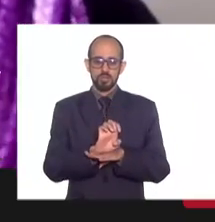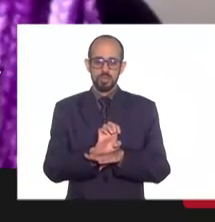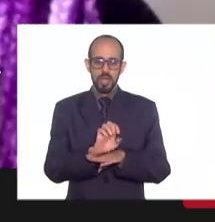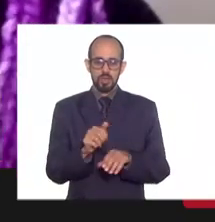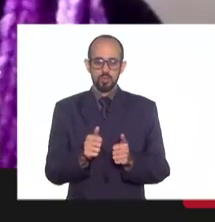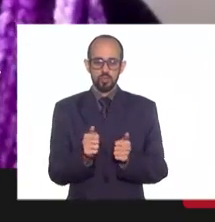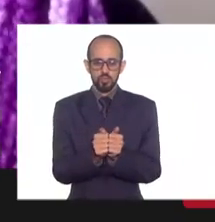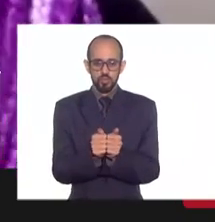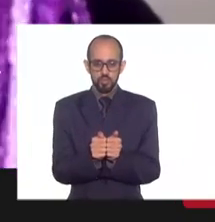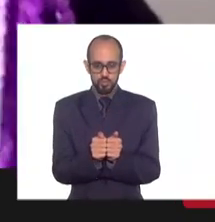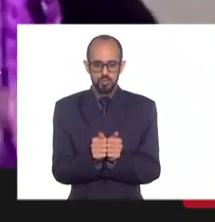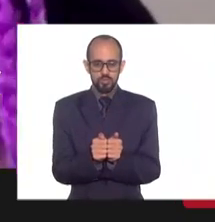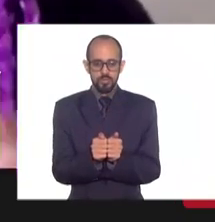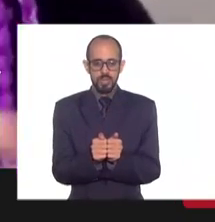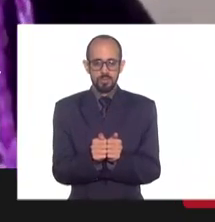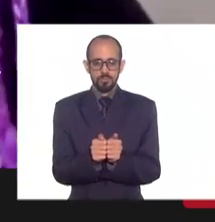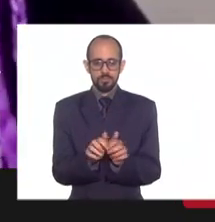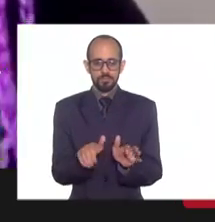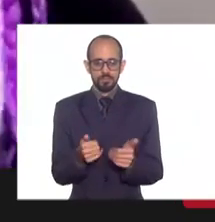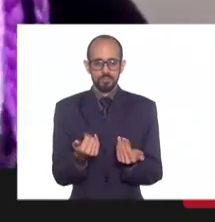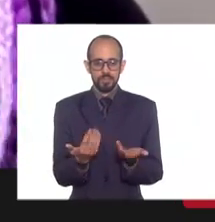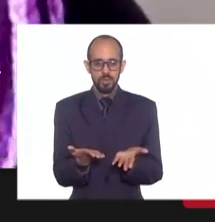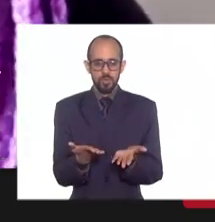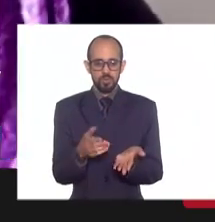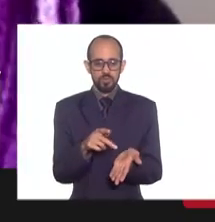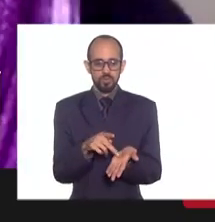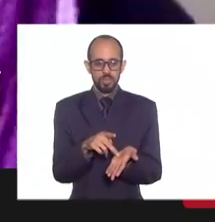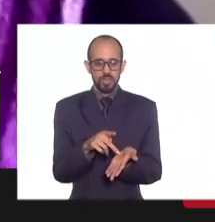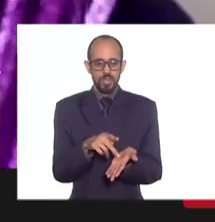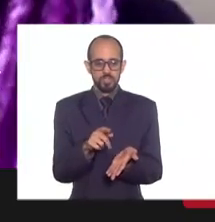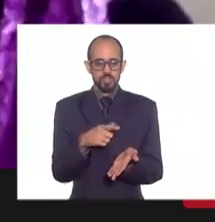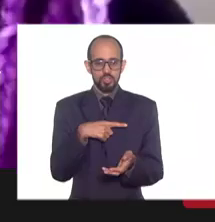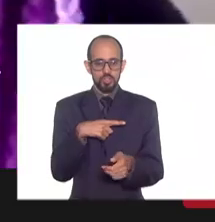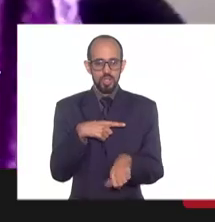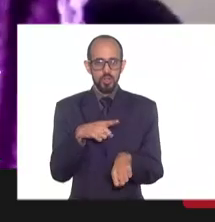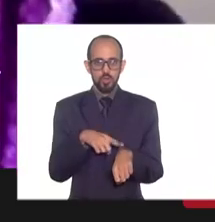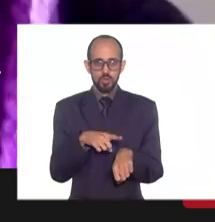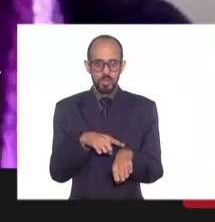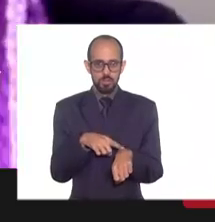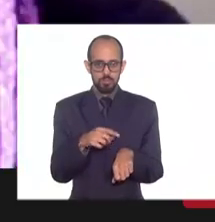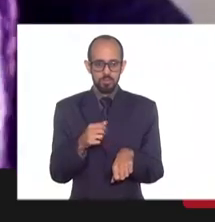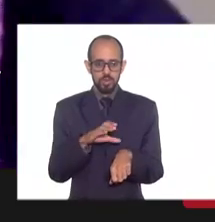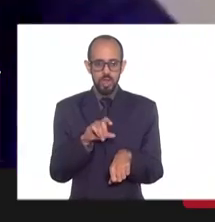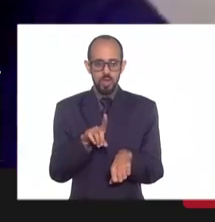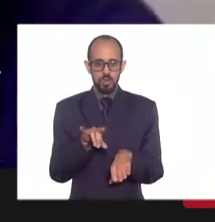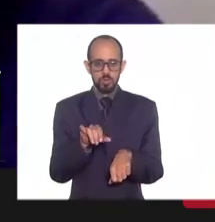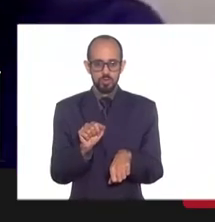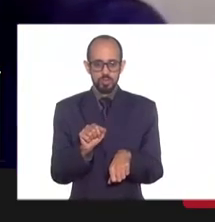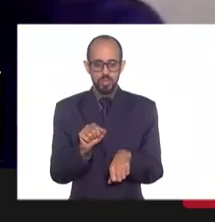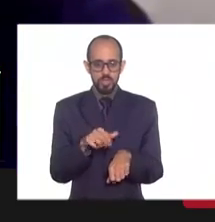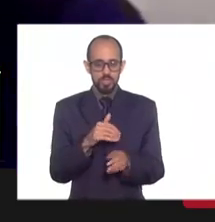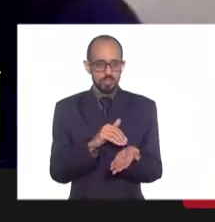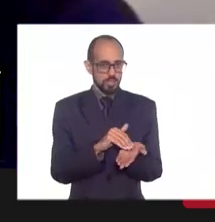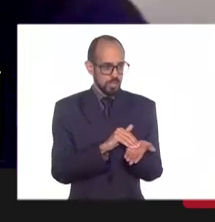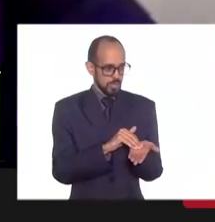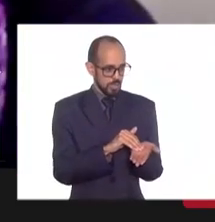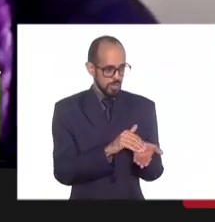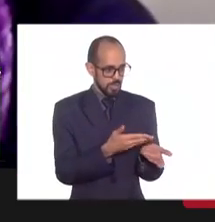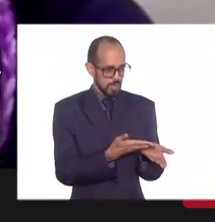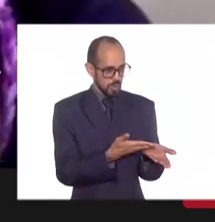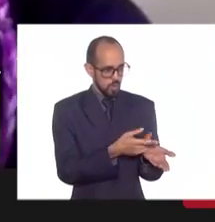consigo né então a gente está realmente apertadinha aqui Cláudia Cláudia agora Cláudia da secretaria